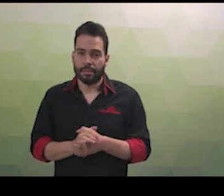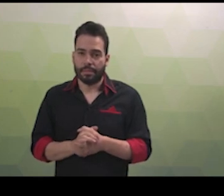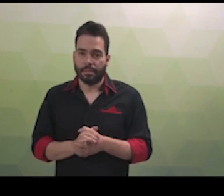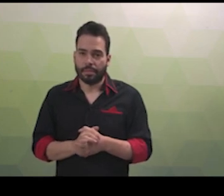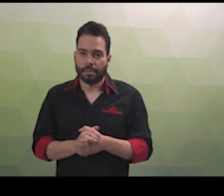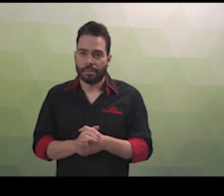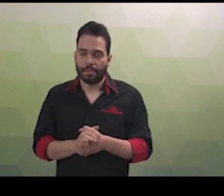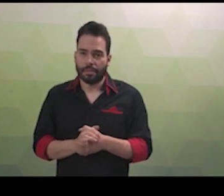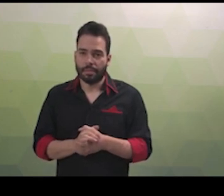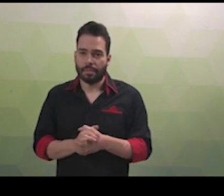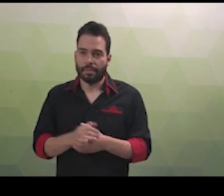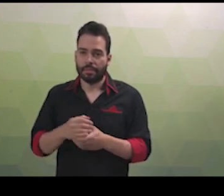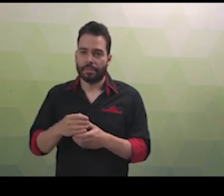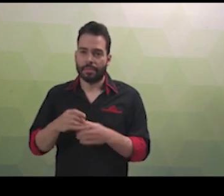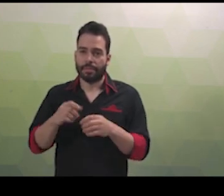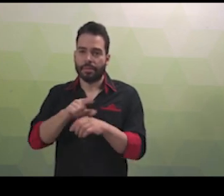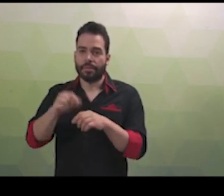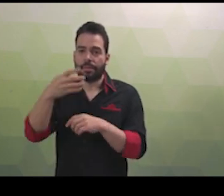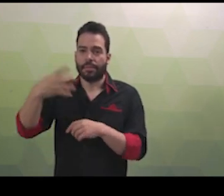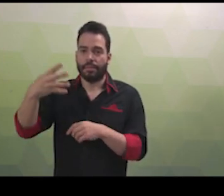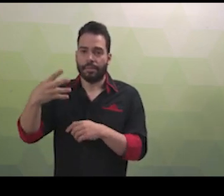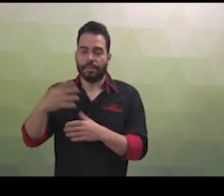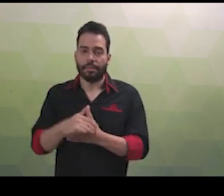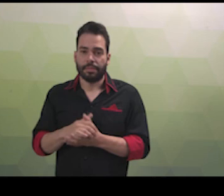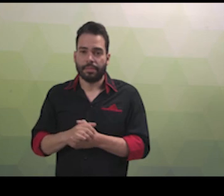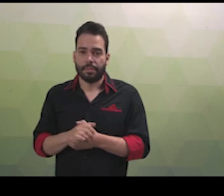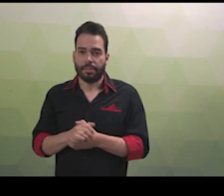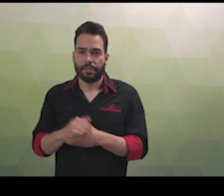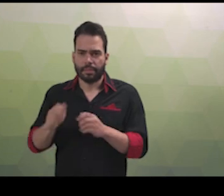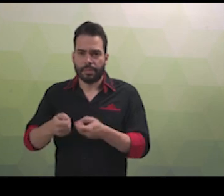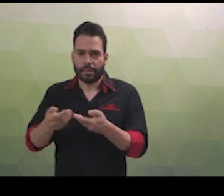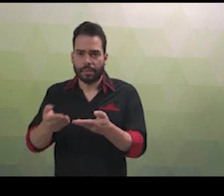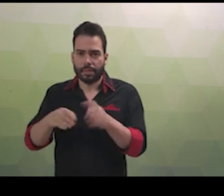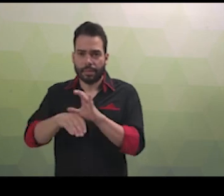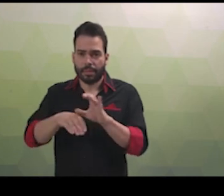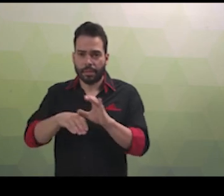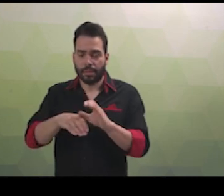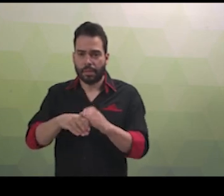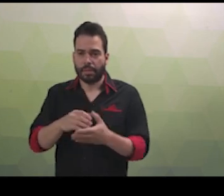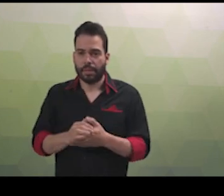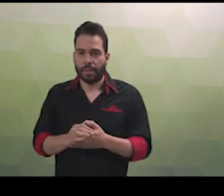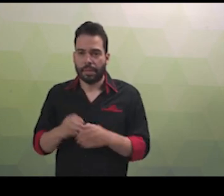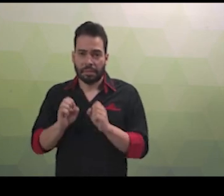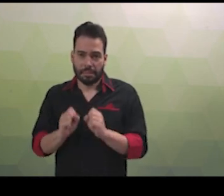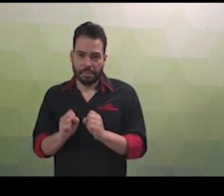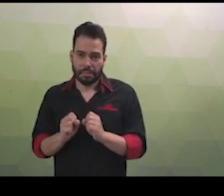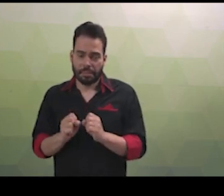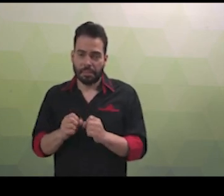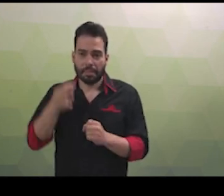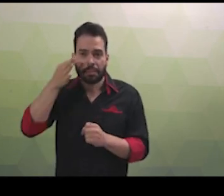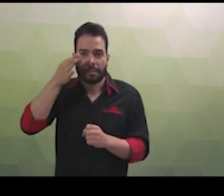e Tecnológica no IFNMG, artigo 4º, de junho de 2013. Ao ofertar um curso,